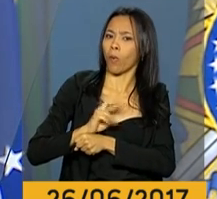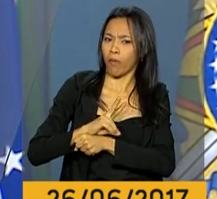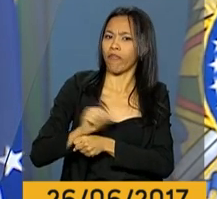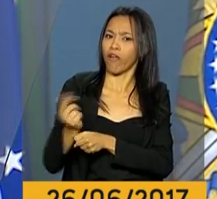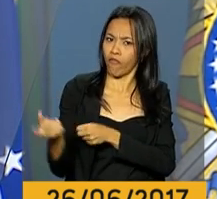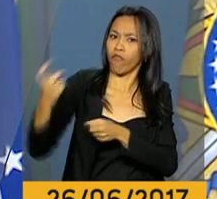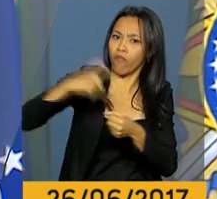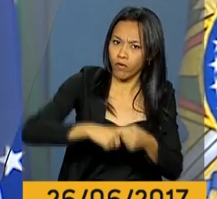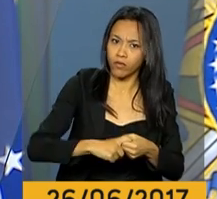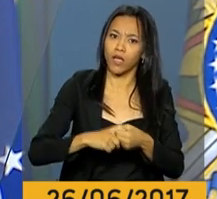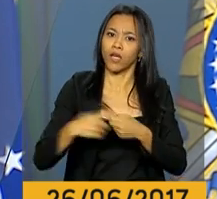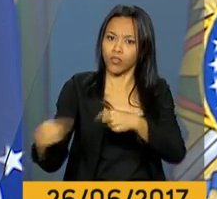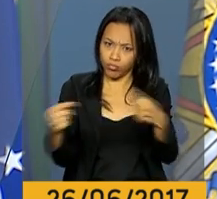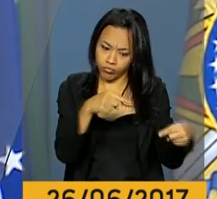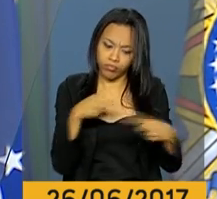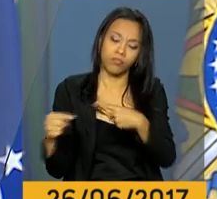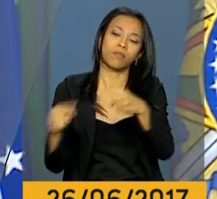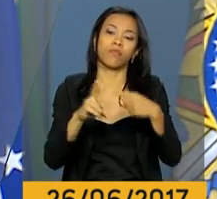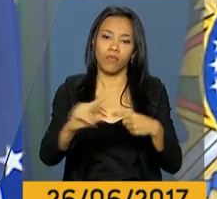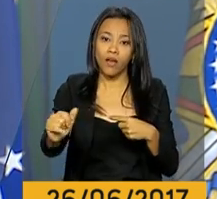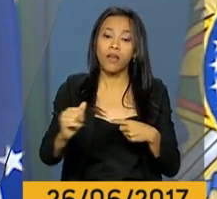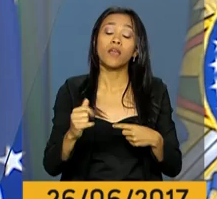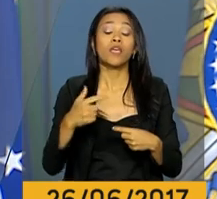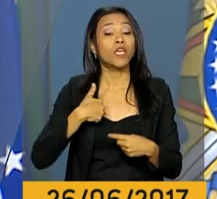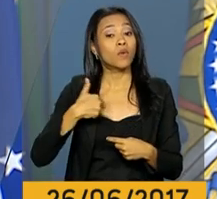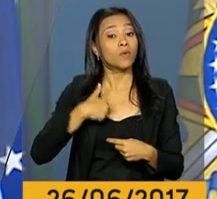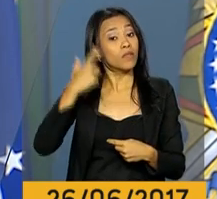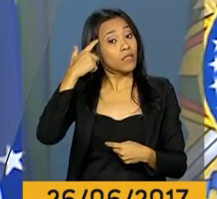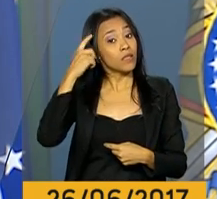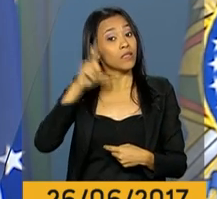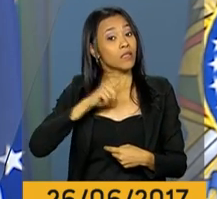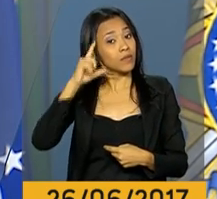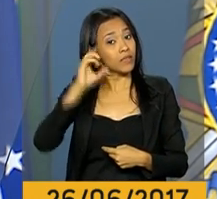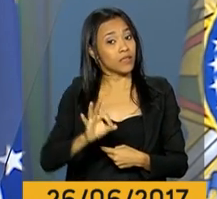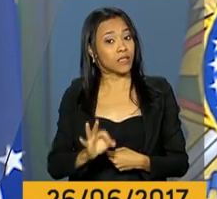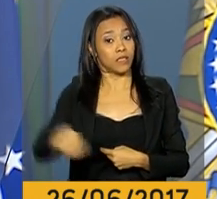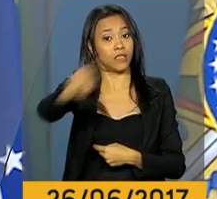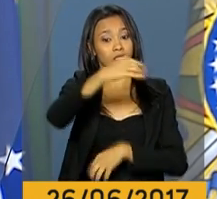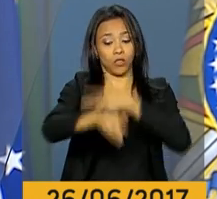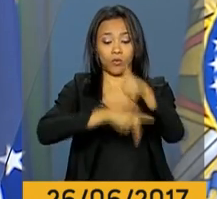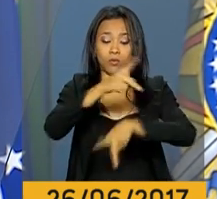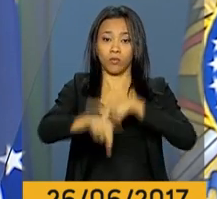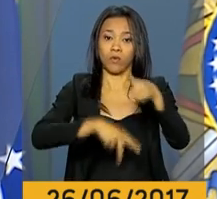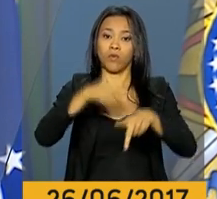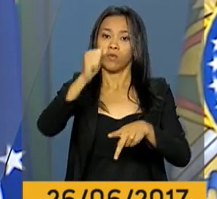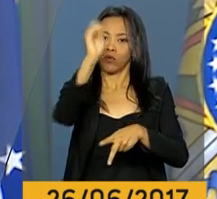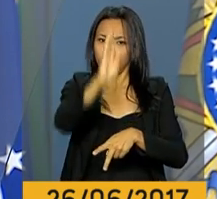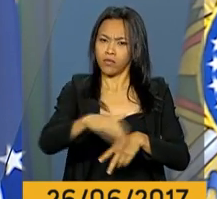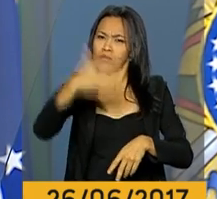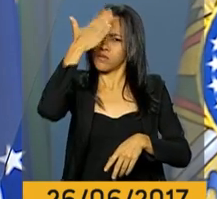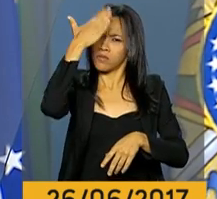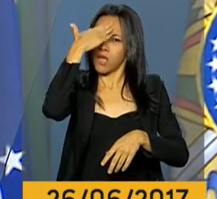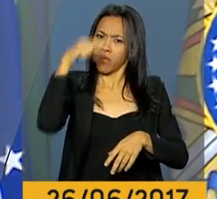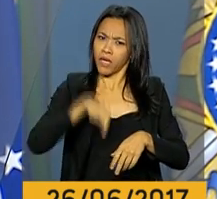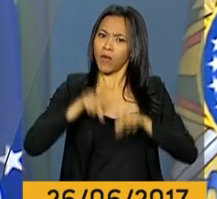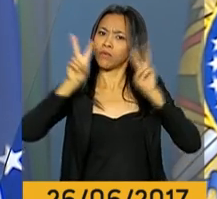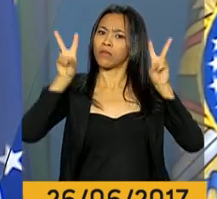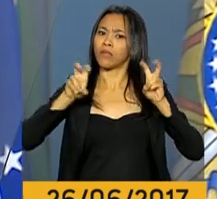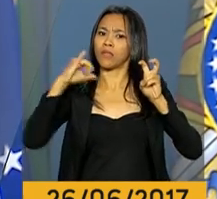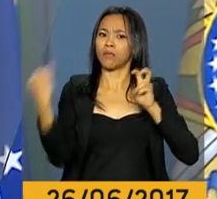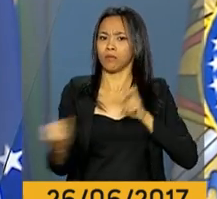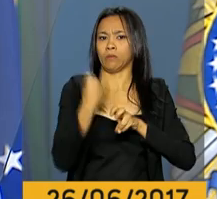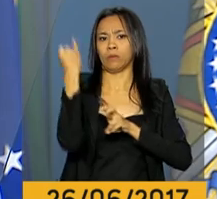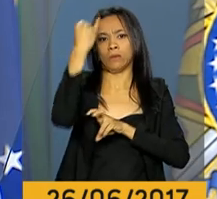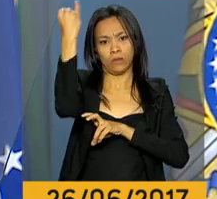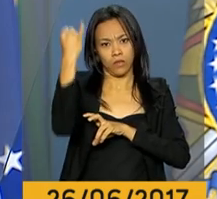retomada eu tenho absoluta convicção de que o povo brasileiro sabe que são matérias importantes eh o governo tem